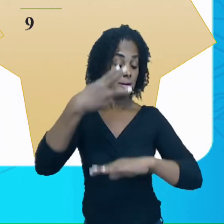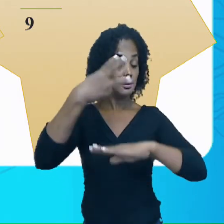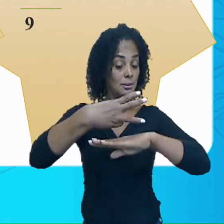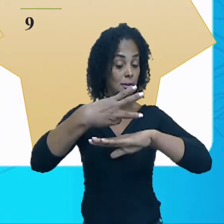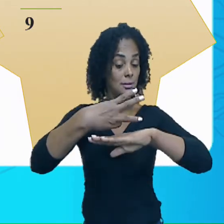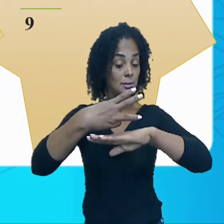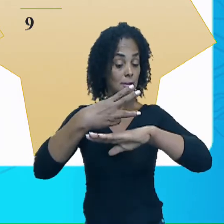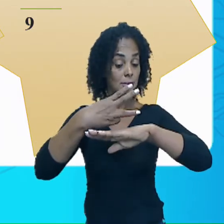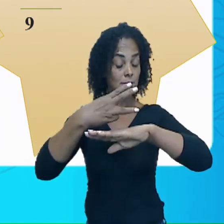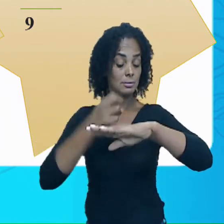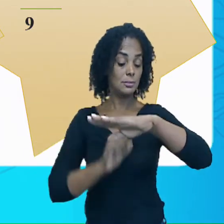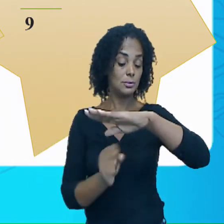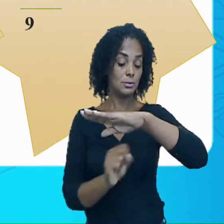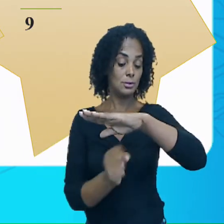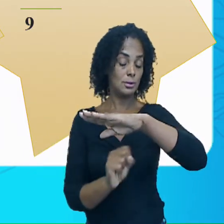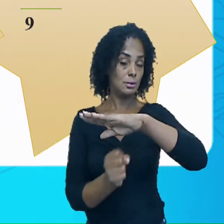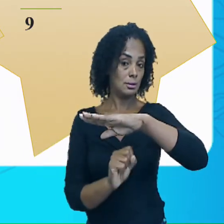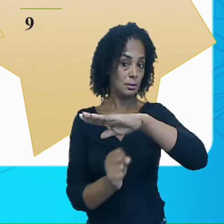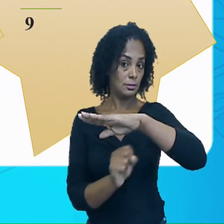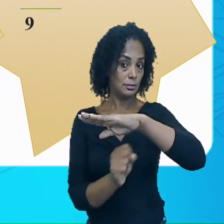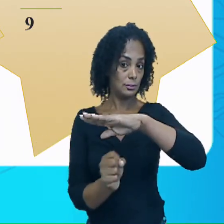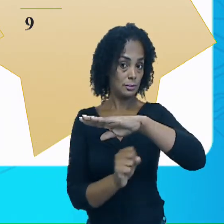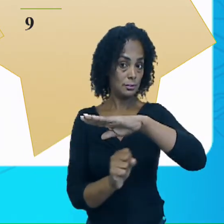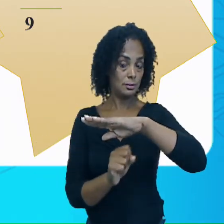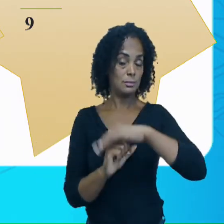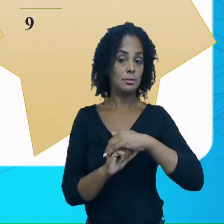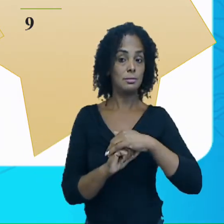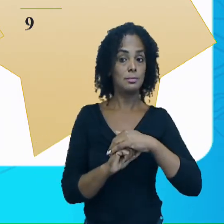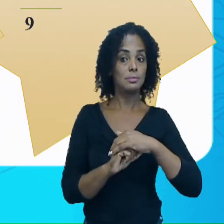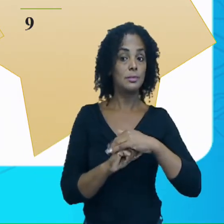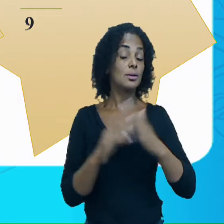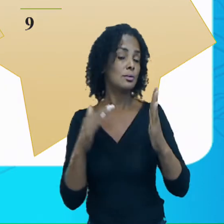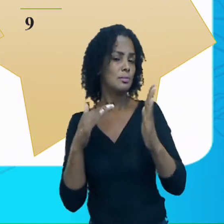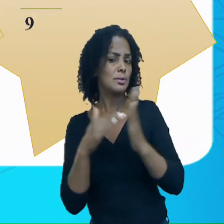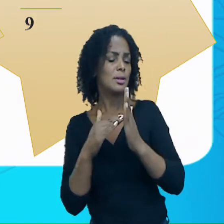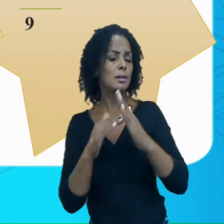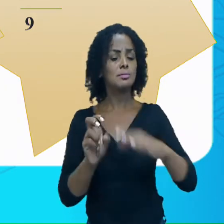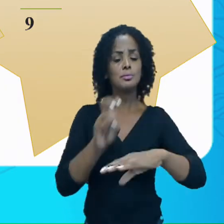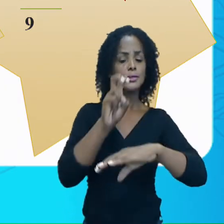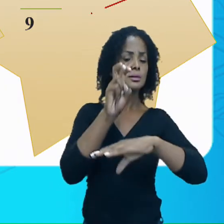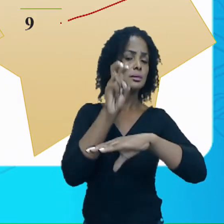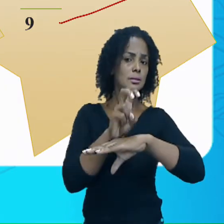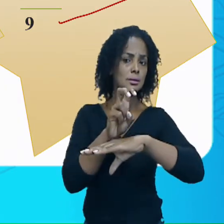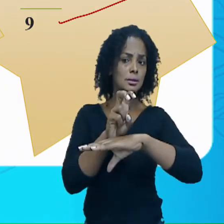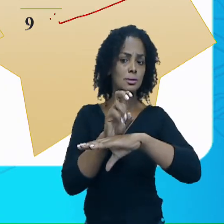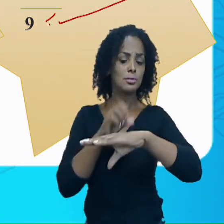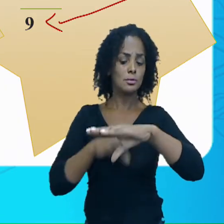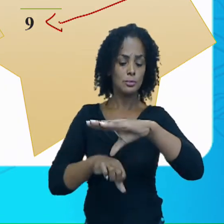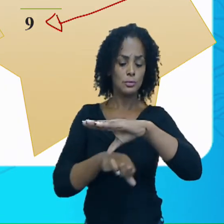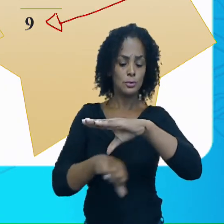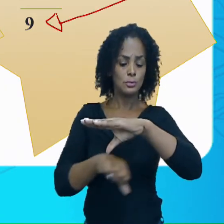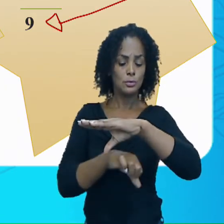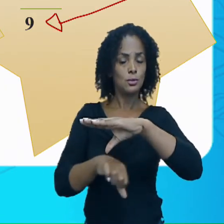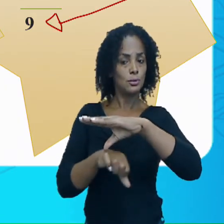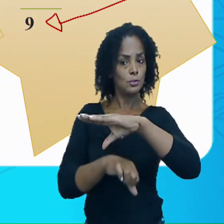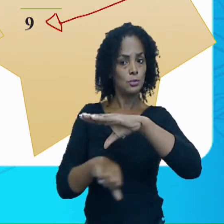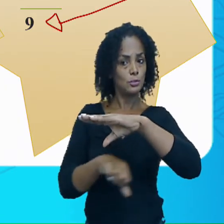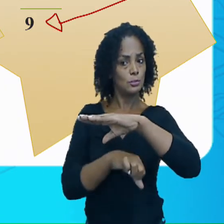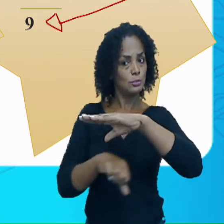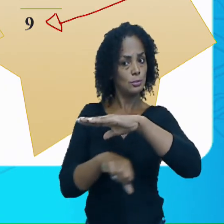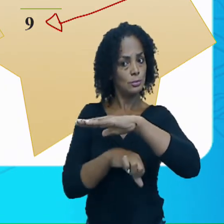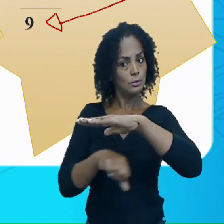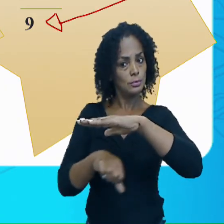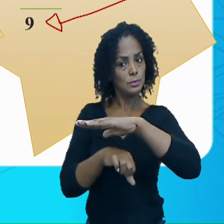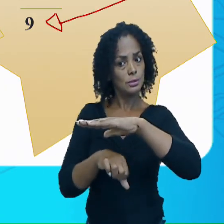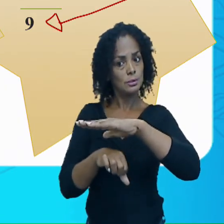3 oitavos. E, por último, 5 nonos. Então, quando nós temos